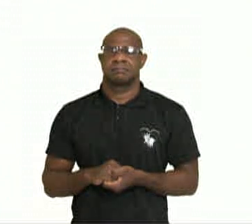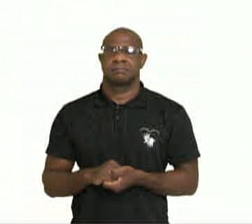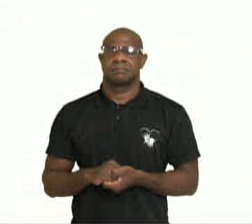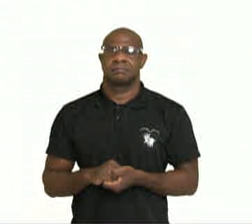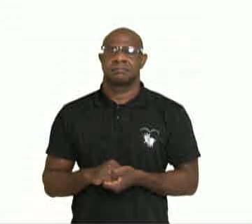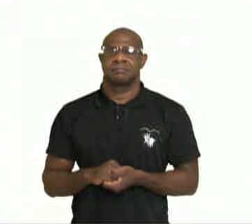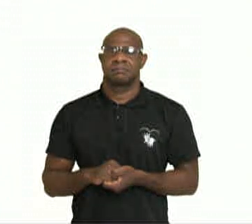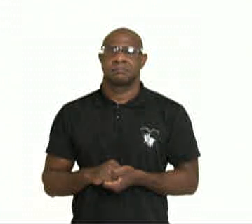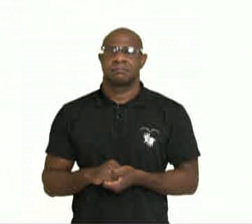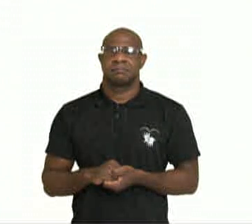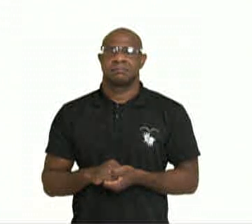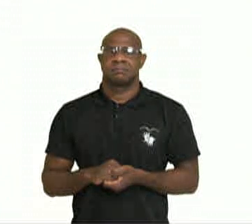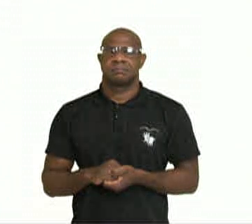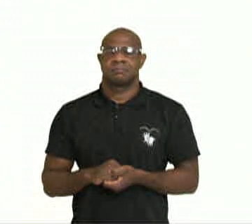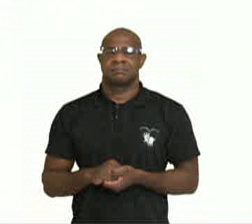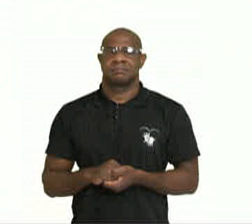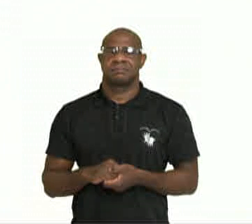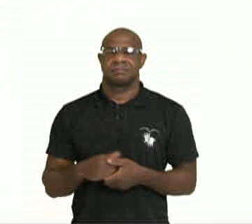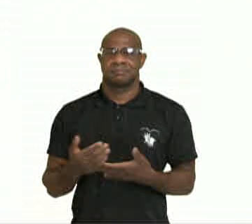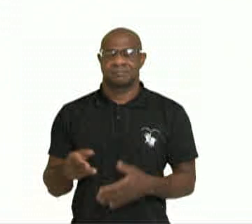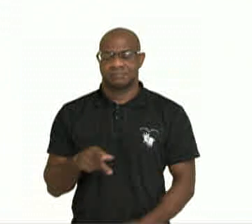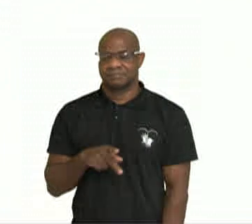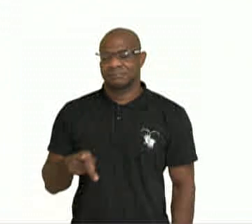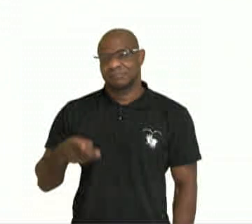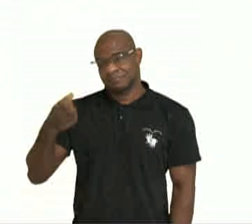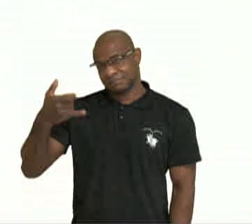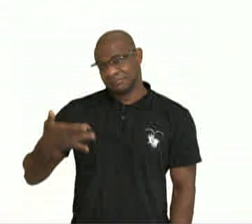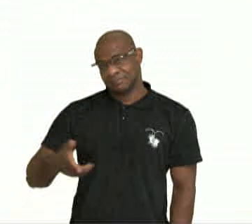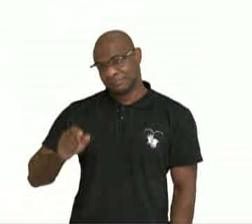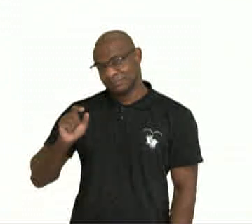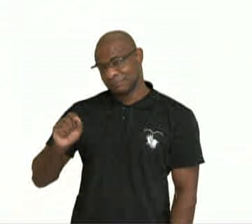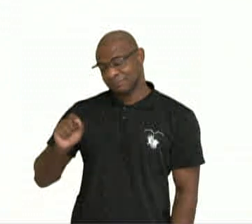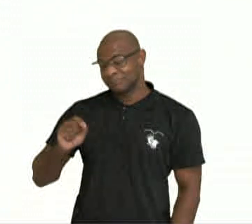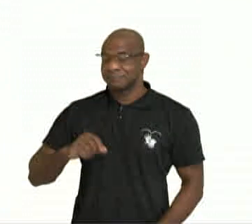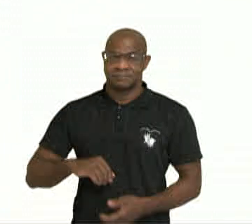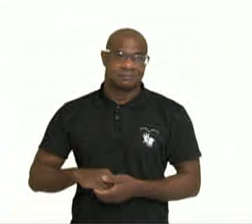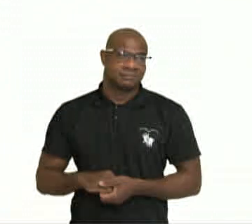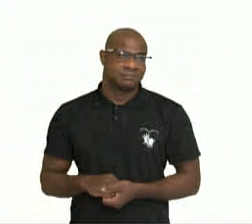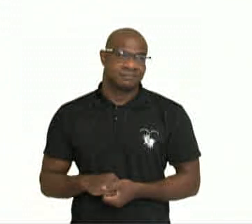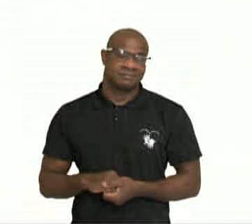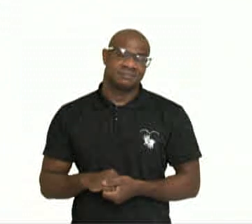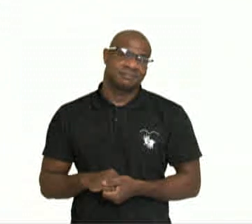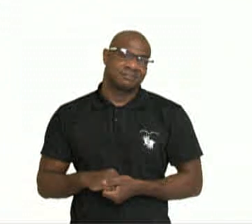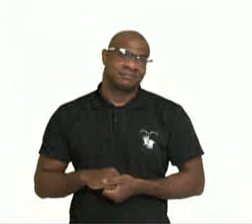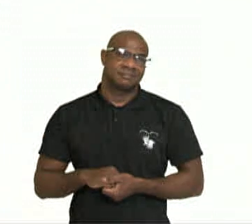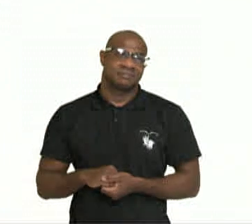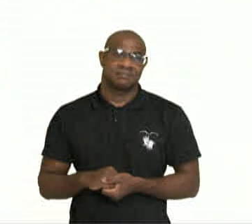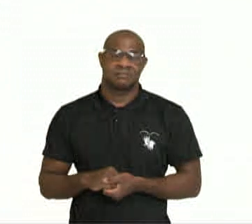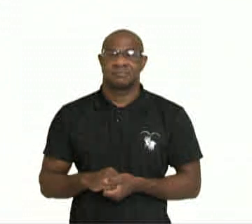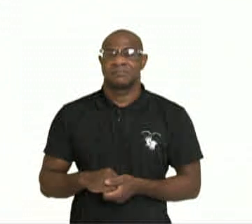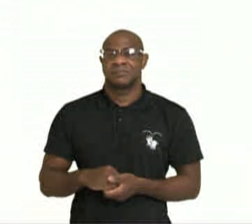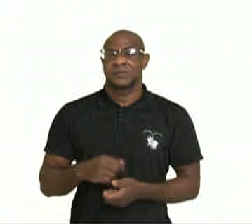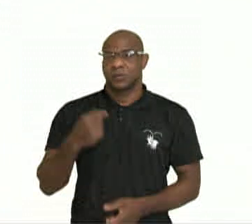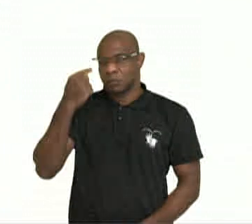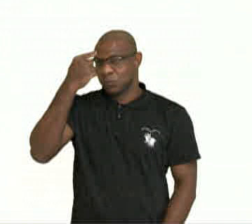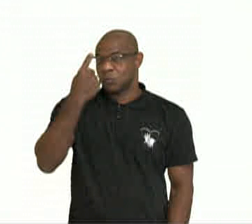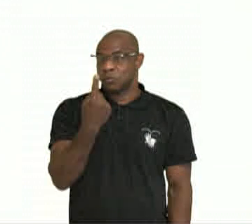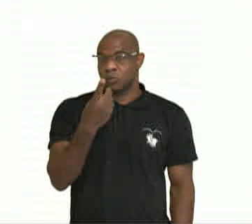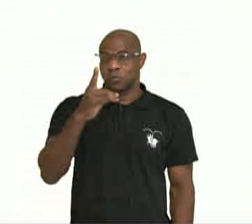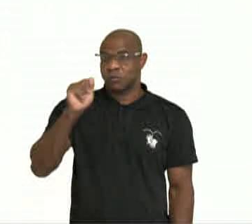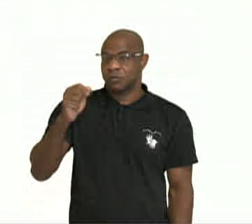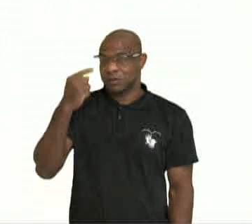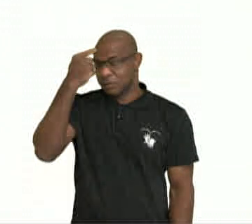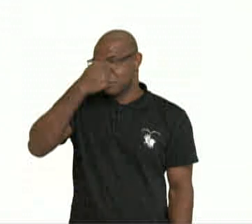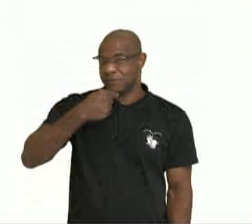dia en el planeta. Que foi aquilo que o professor falou, né? Então, a medida de um dia, 24 horas, divididos